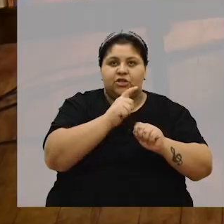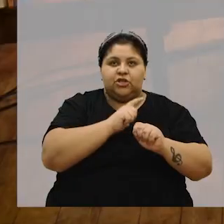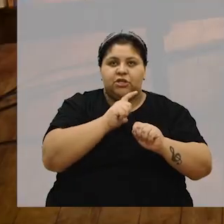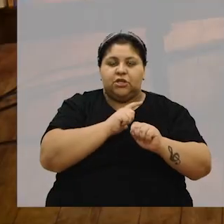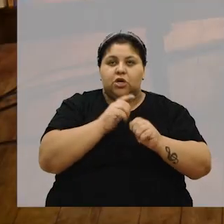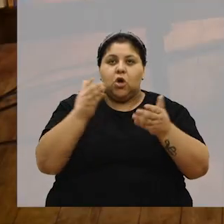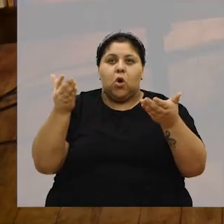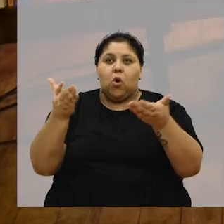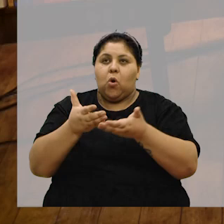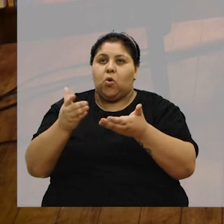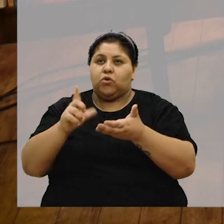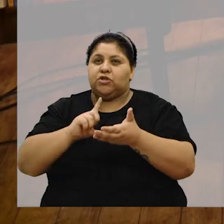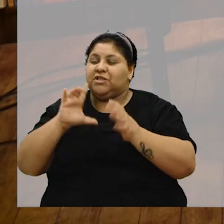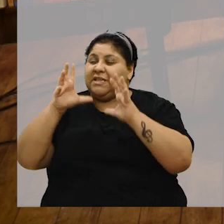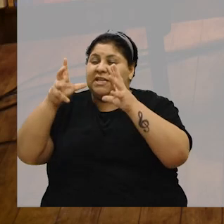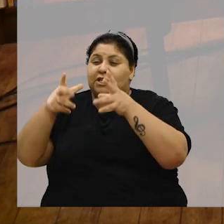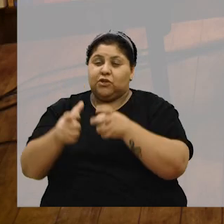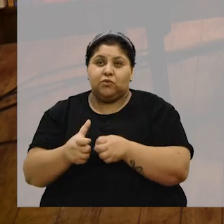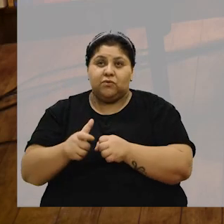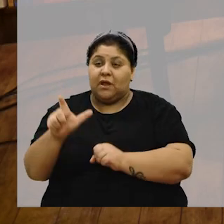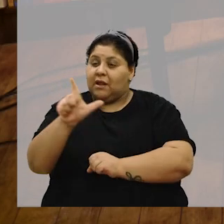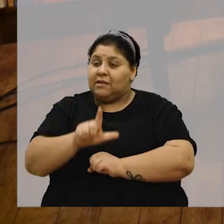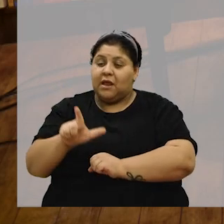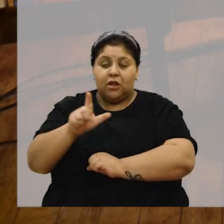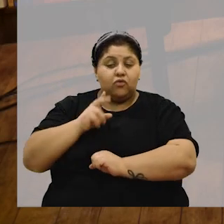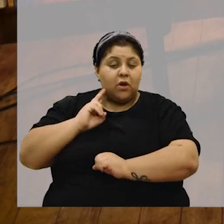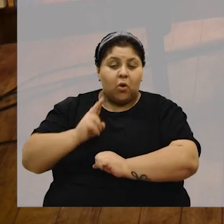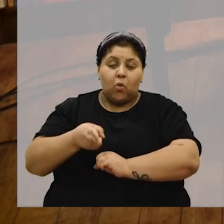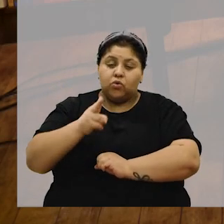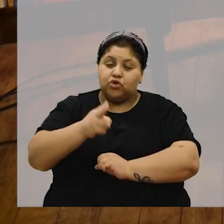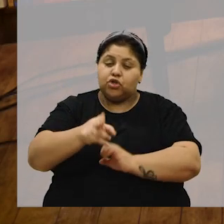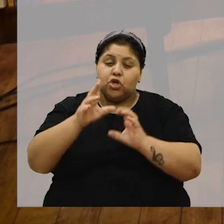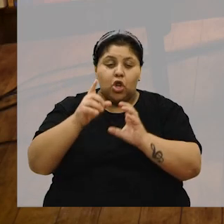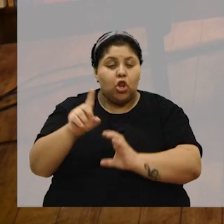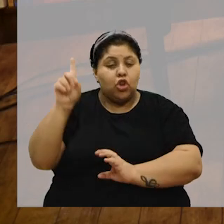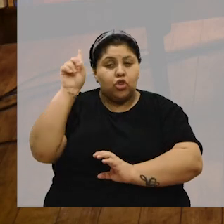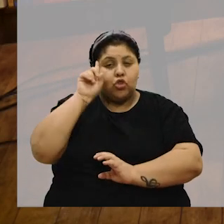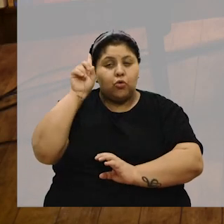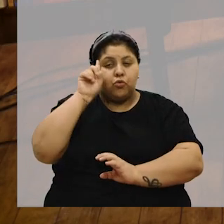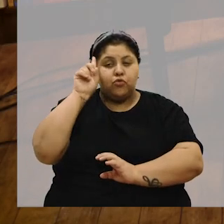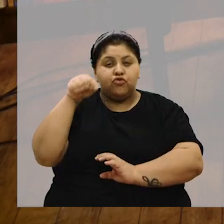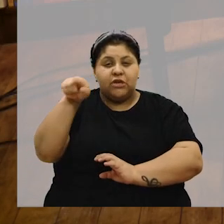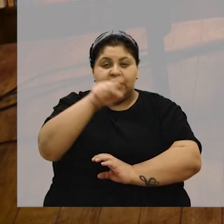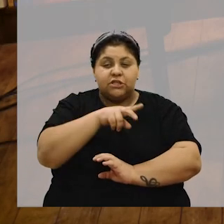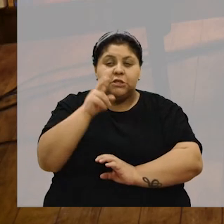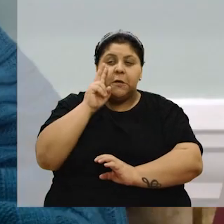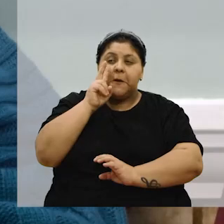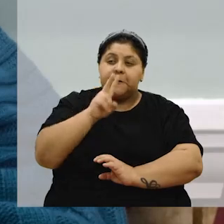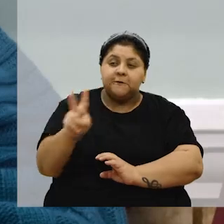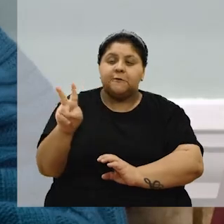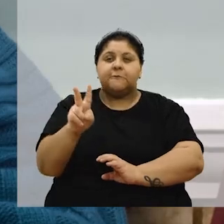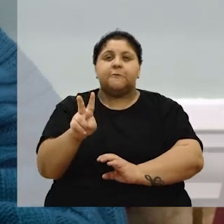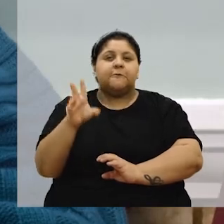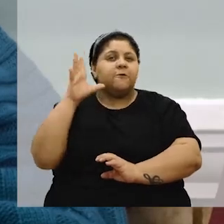para em tudo. A literatura, por exemplo, não para. Todo dia a gente ouve falar de um